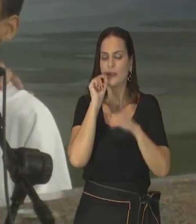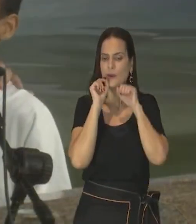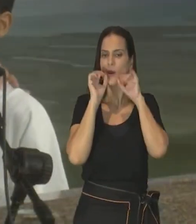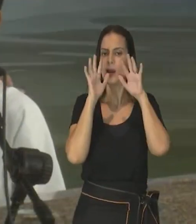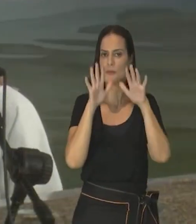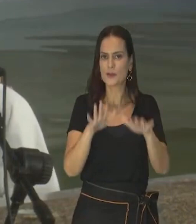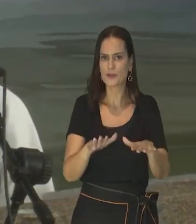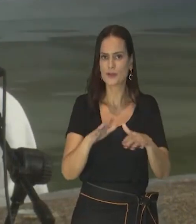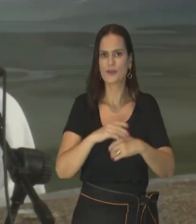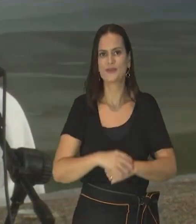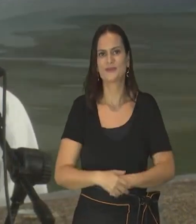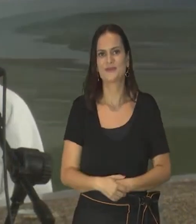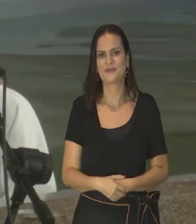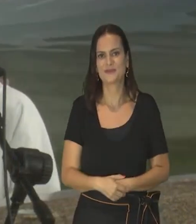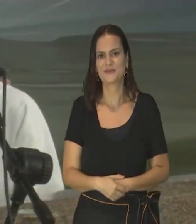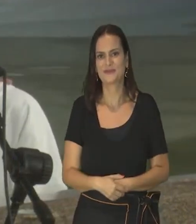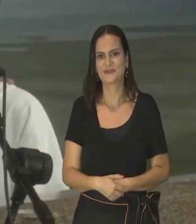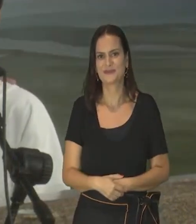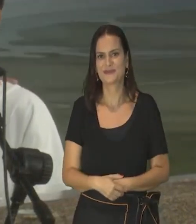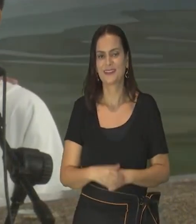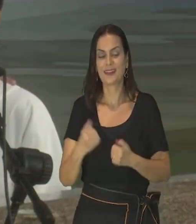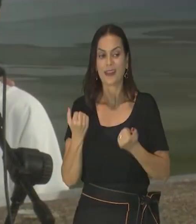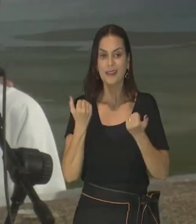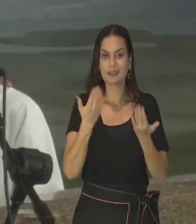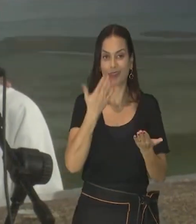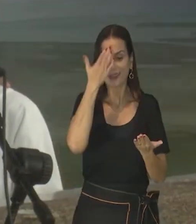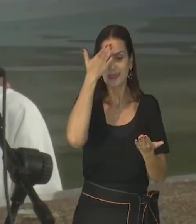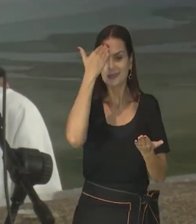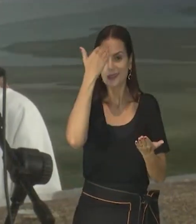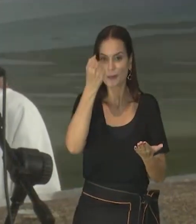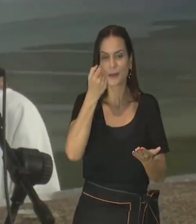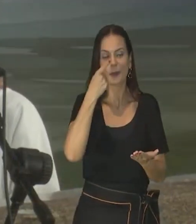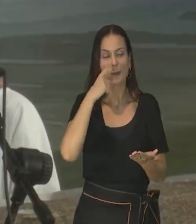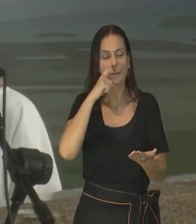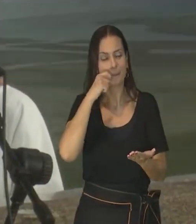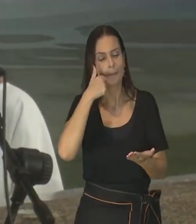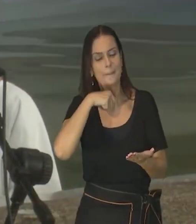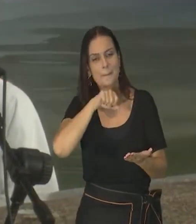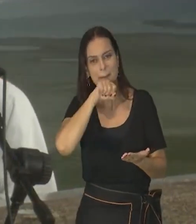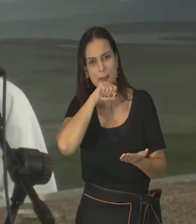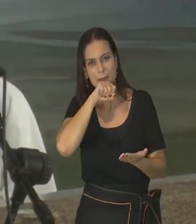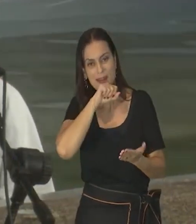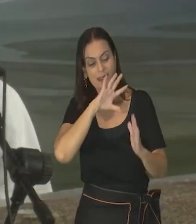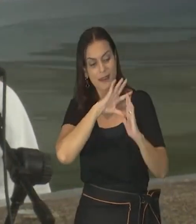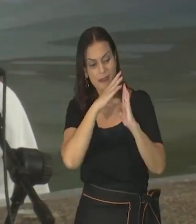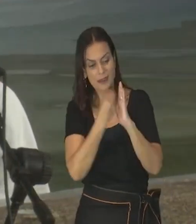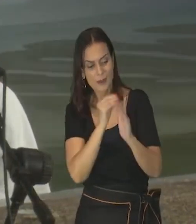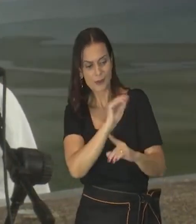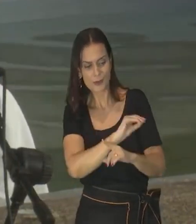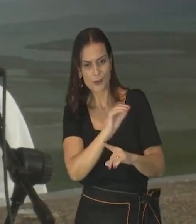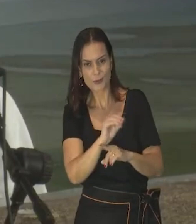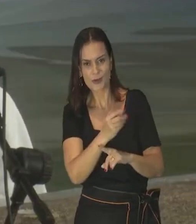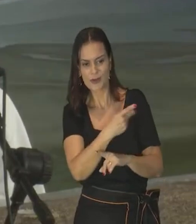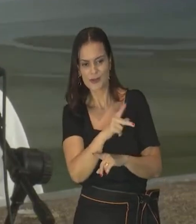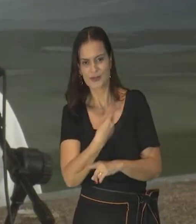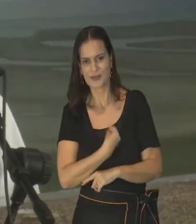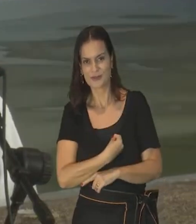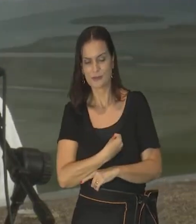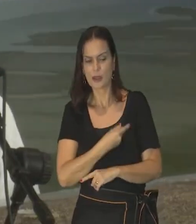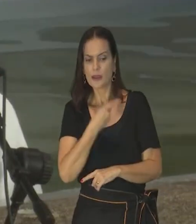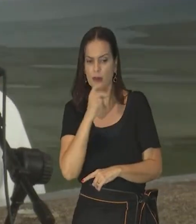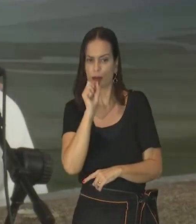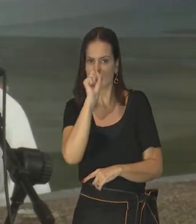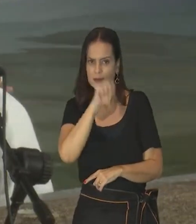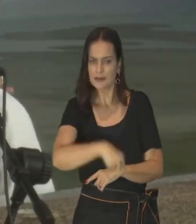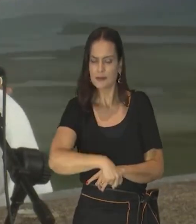abençoe e dê sabedoria aos seus pais e à sua igreja para cuidar de você. Você confirma,